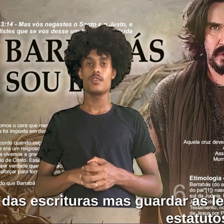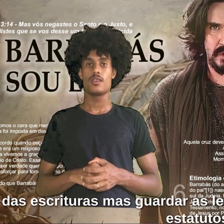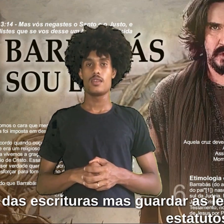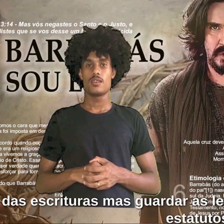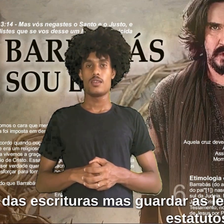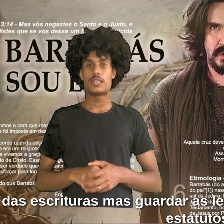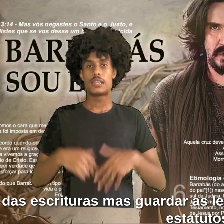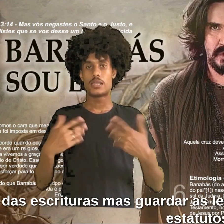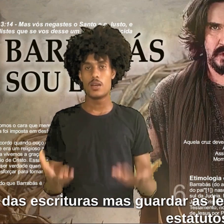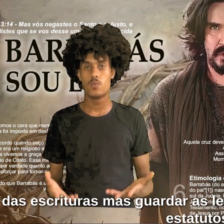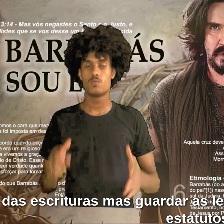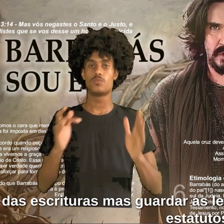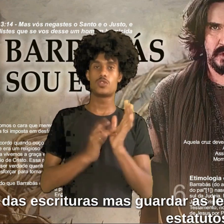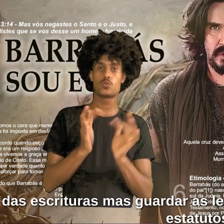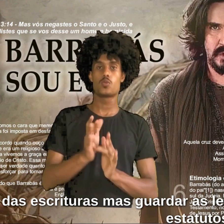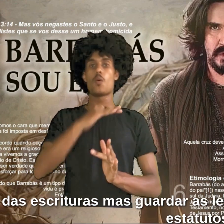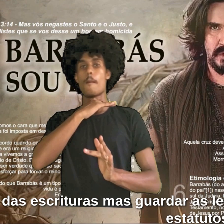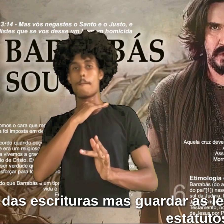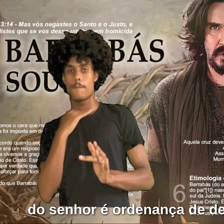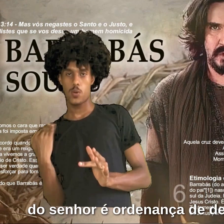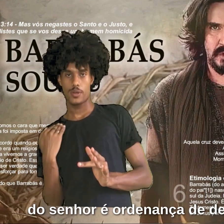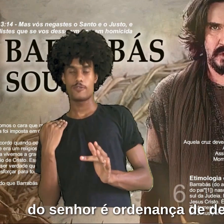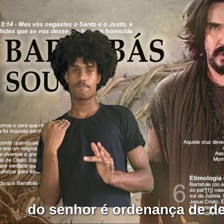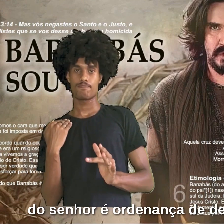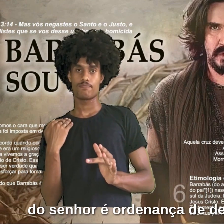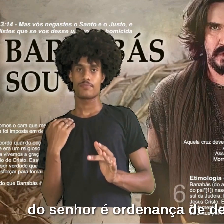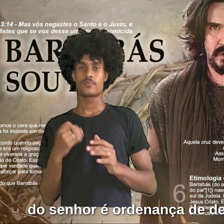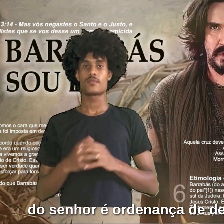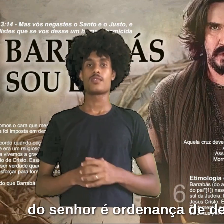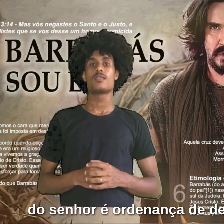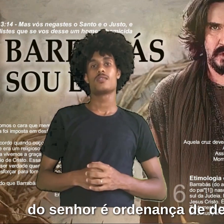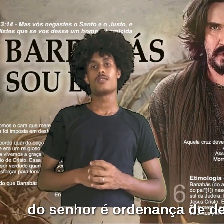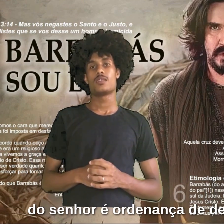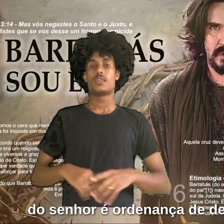das escrituras. Mas guardar as leis, os mandamentos e os estatutos do Senhor é a ordenança de Deus.